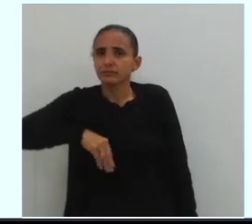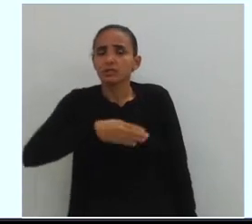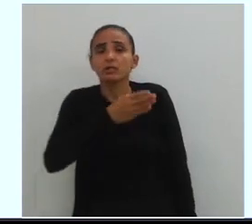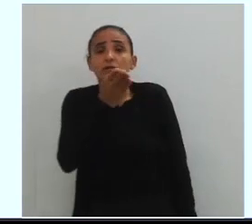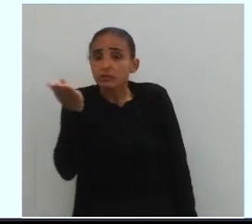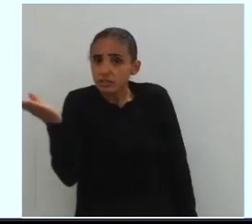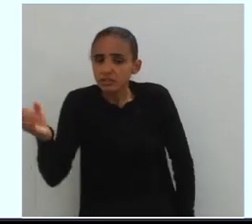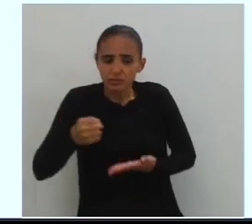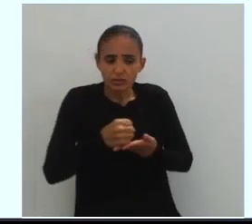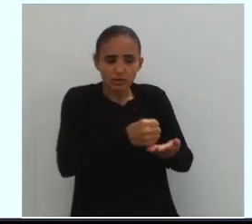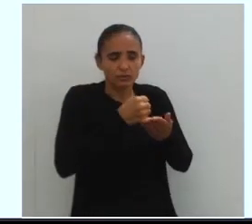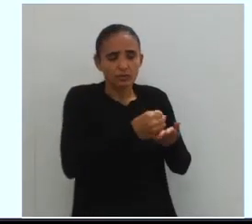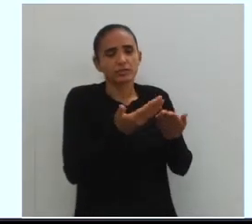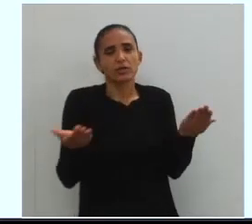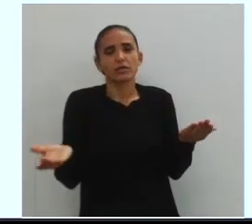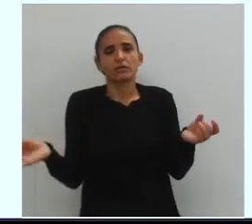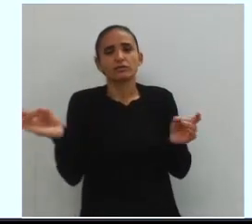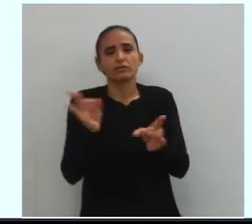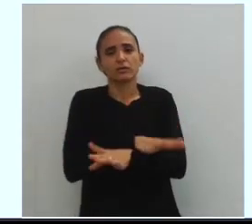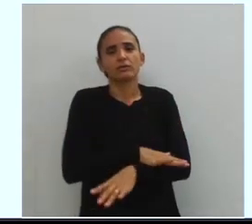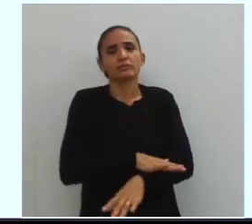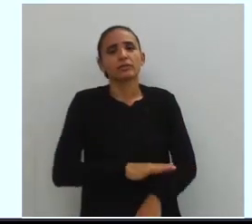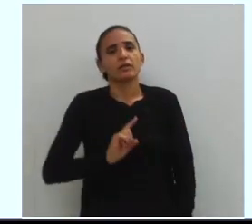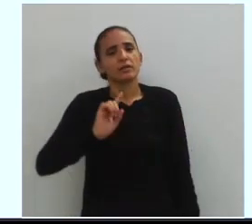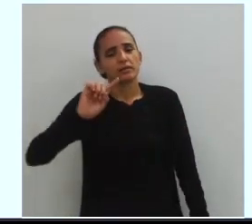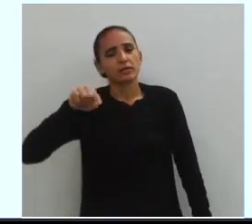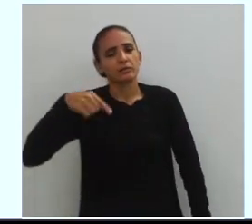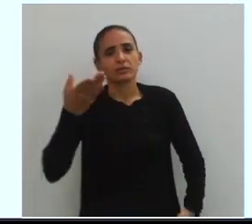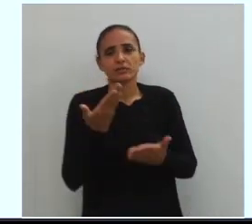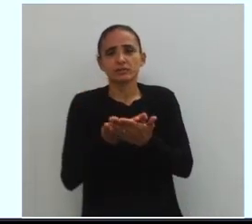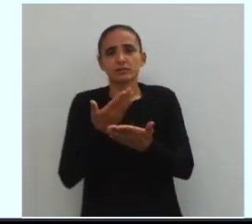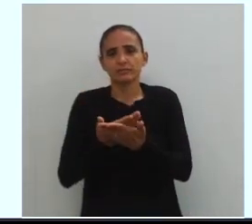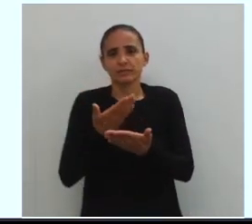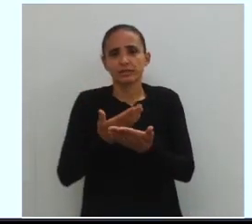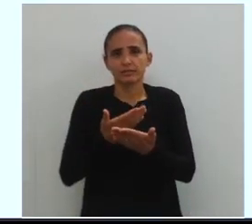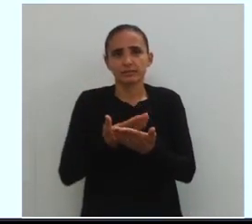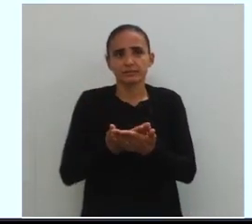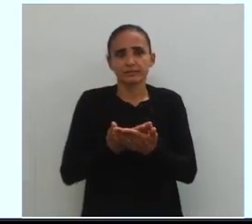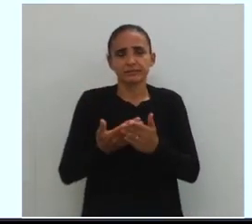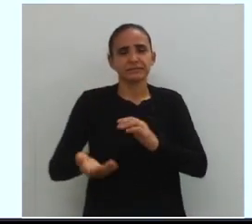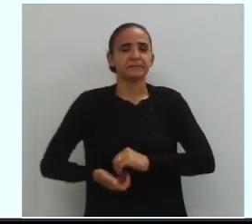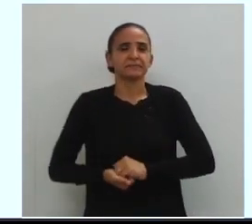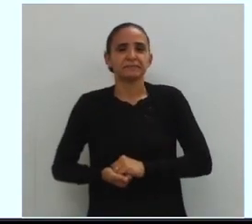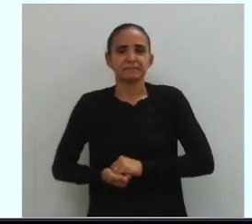tratamento. Eu vou ficando por aqui e a gente se encontra na próxima aula.